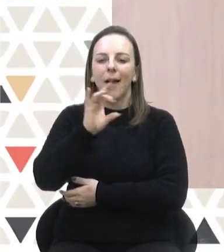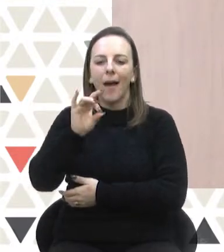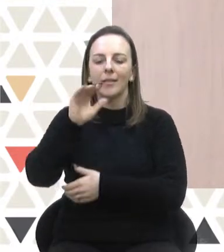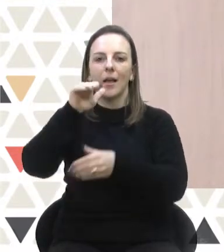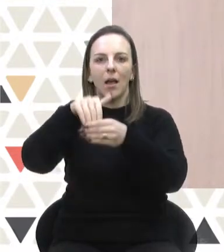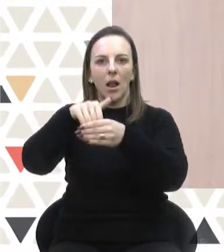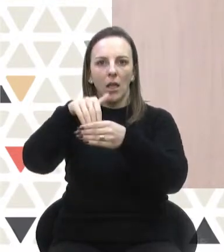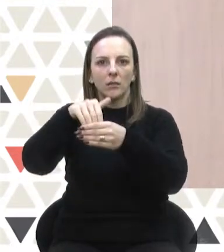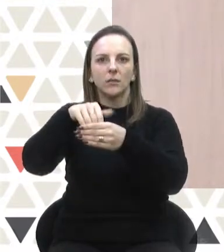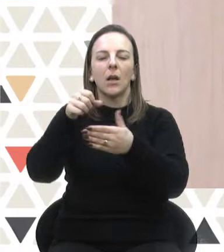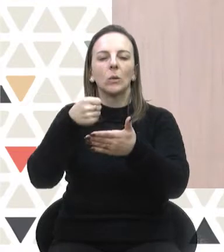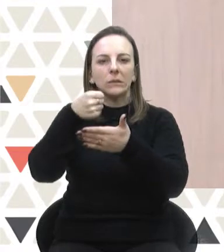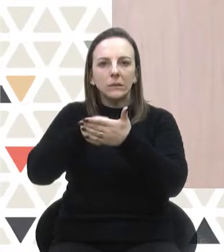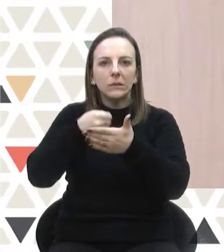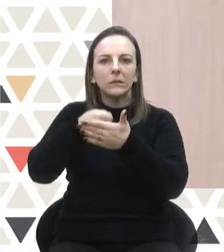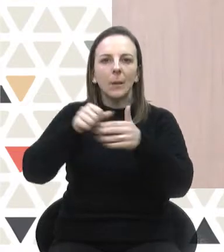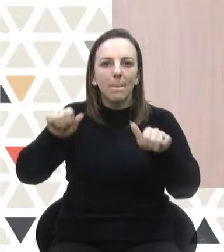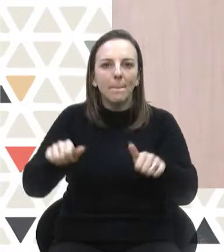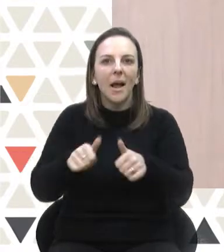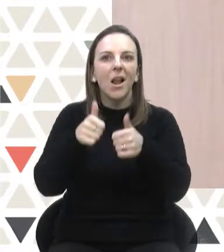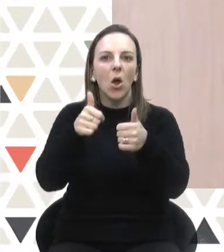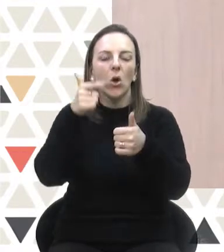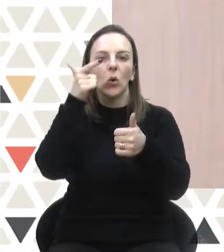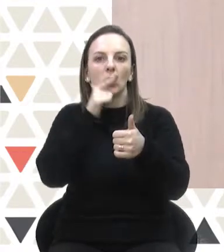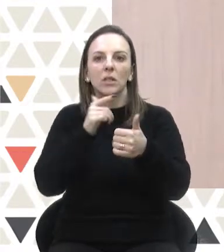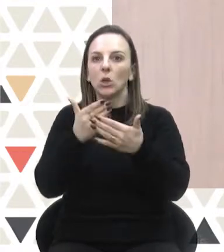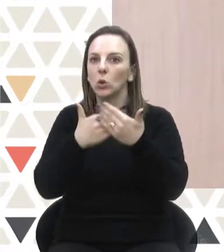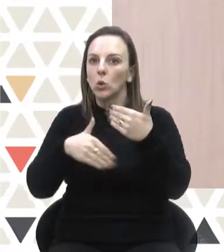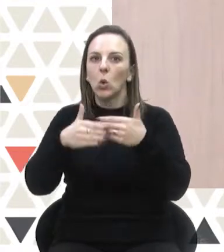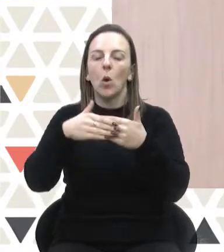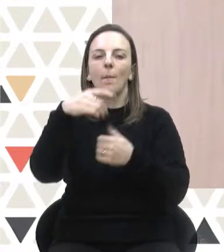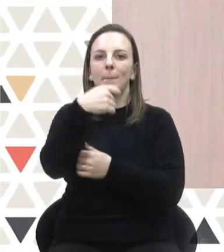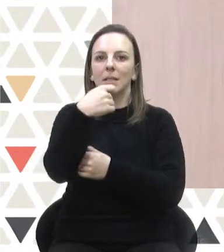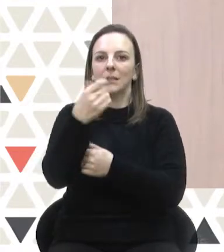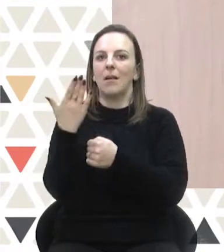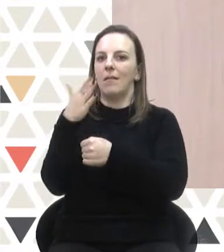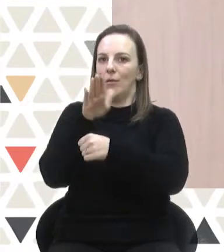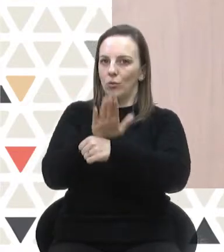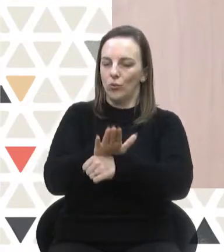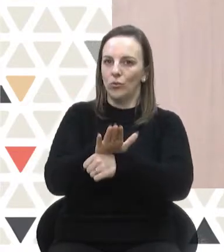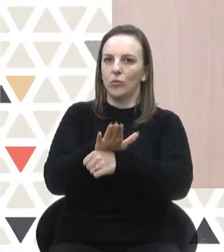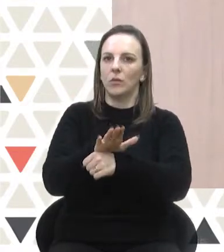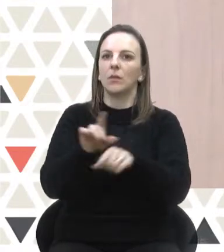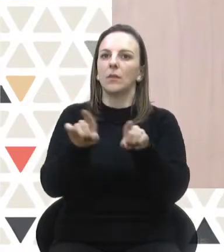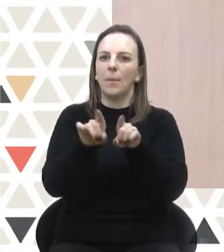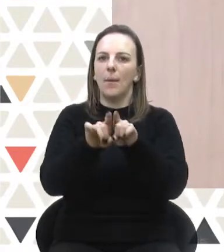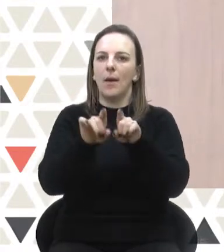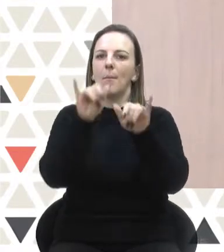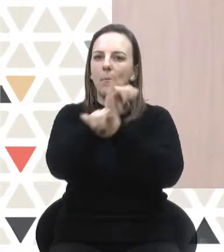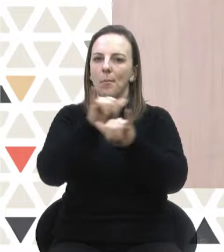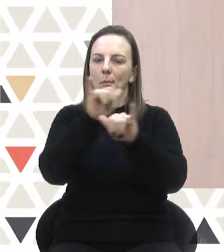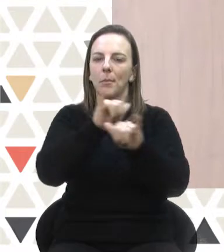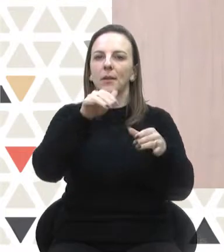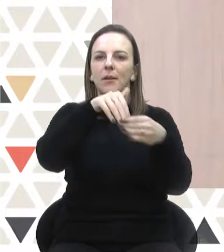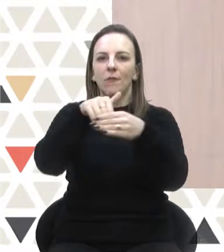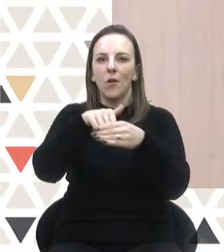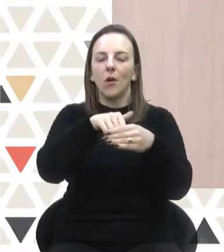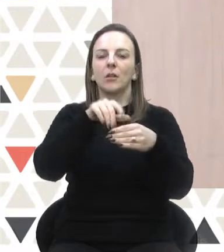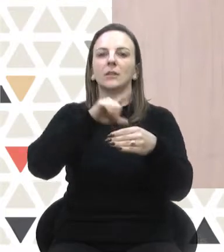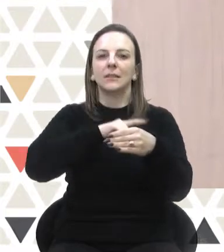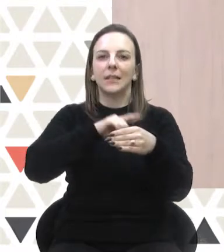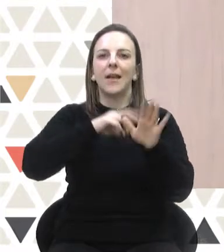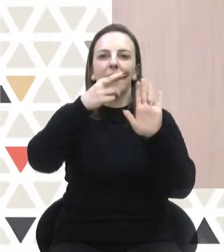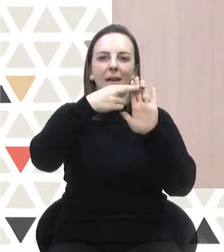eleição para chegar em todos os públicos. Inclusive, as campanhas eleitorais têm regras rigorosas para